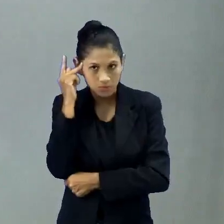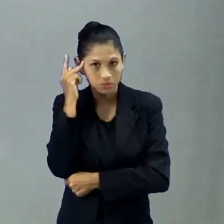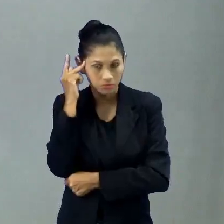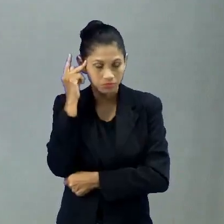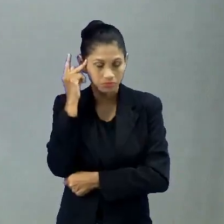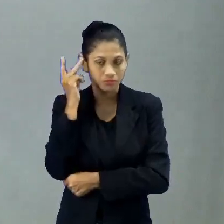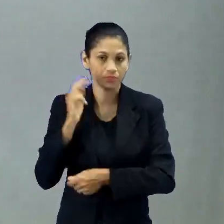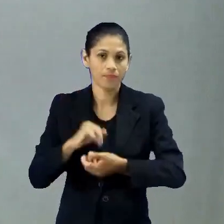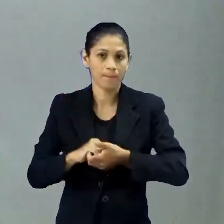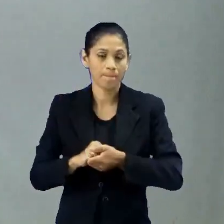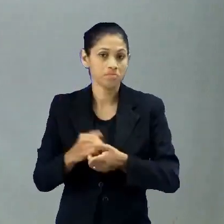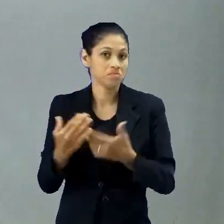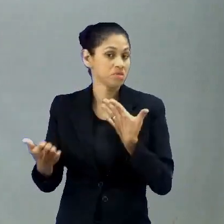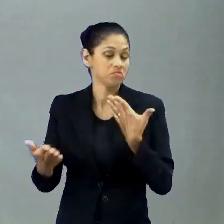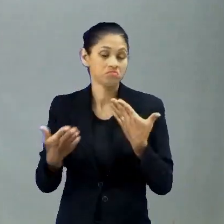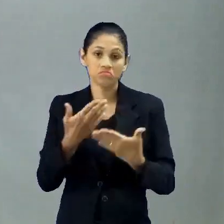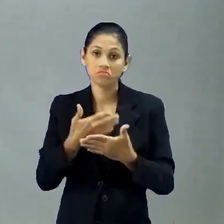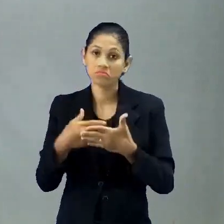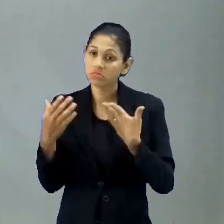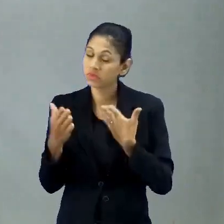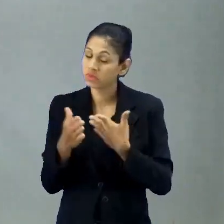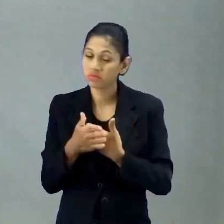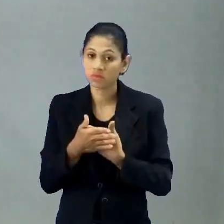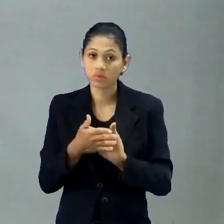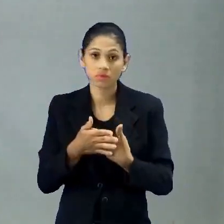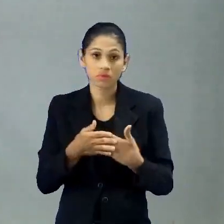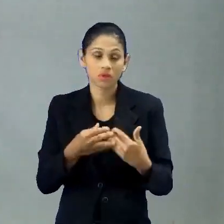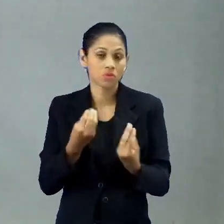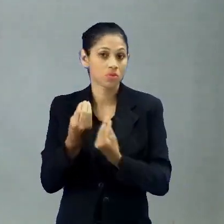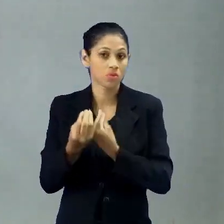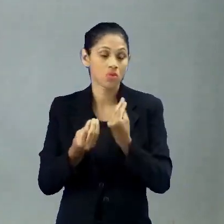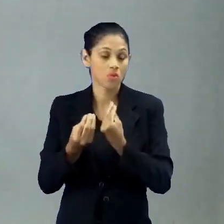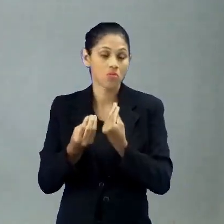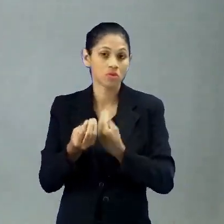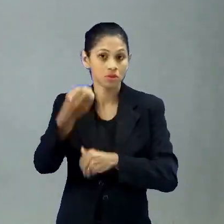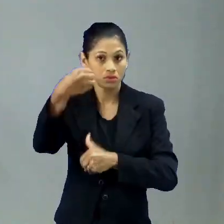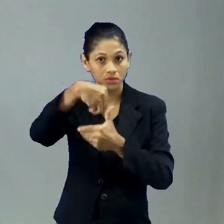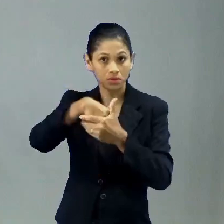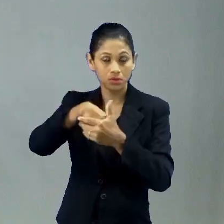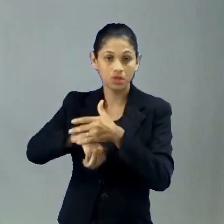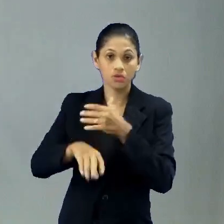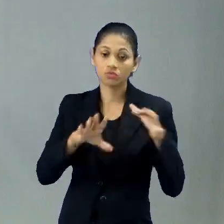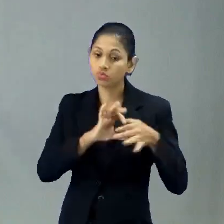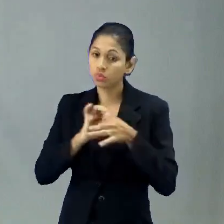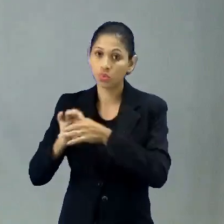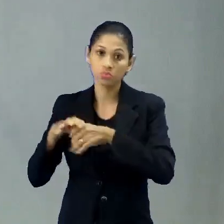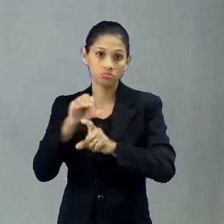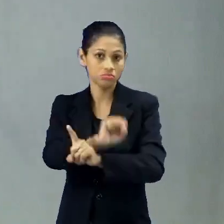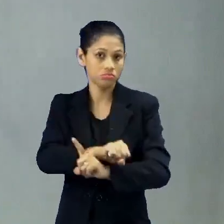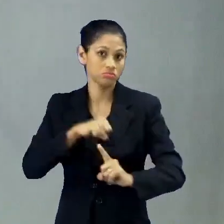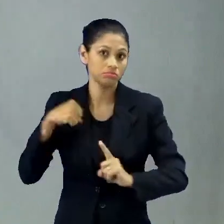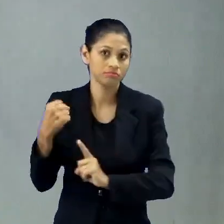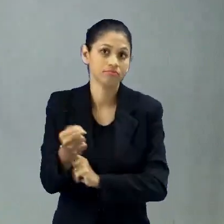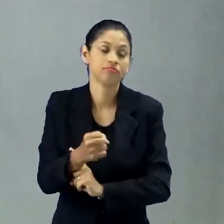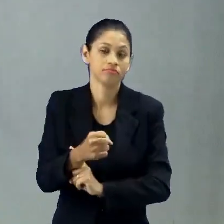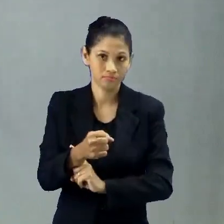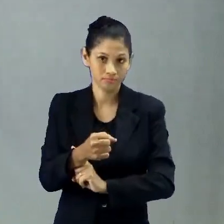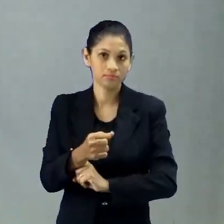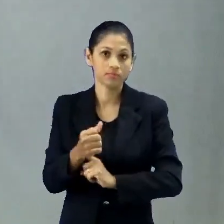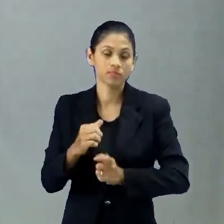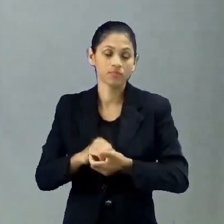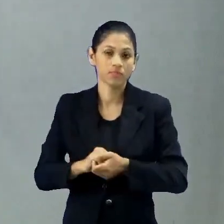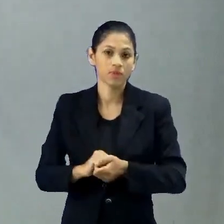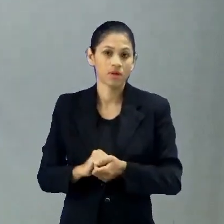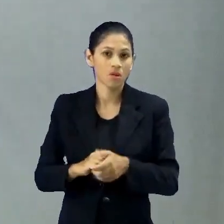pessoa, independente da forma como ela está inserida no contexto social. Não é uma legislação à